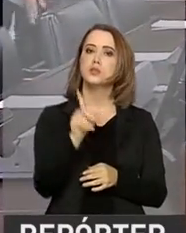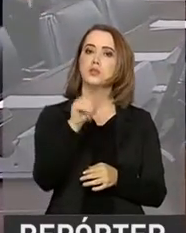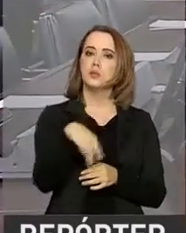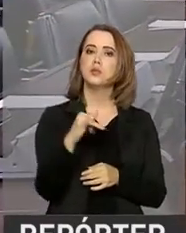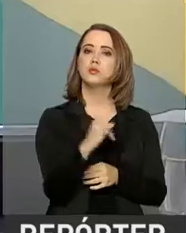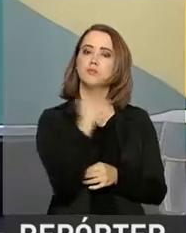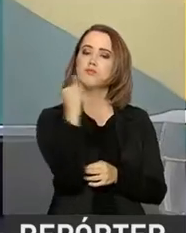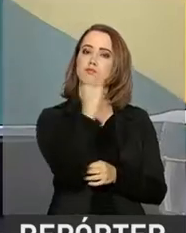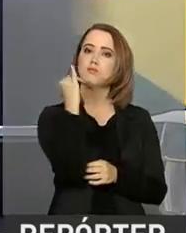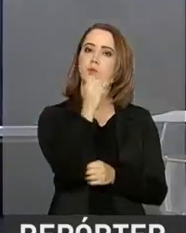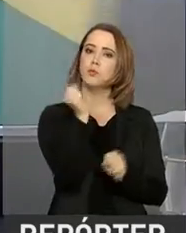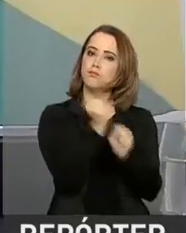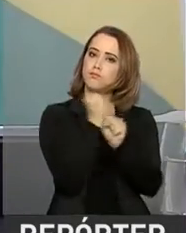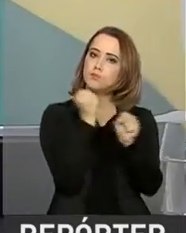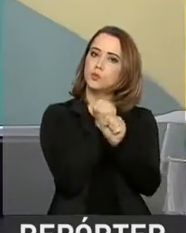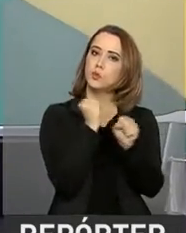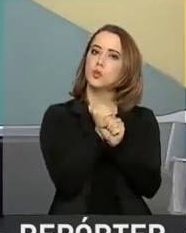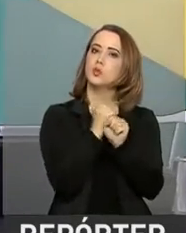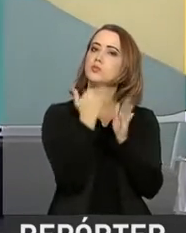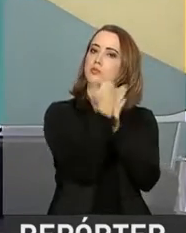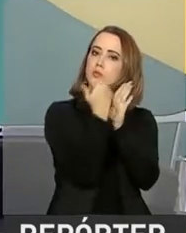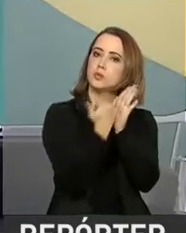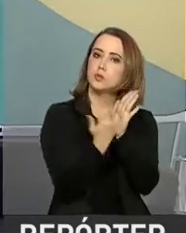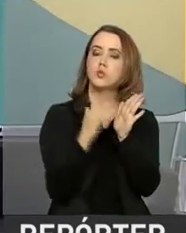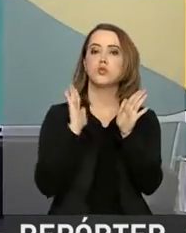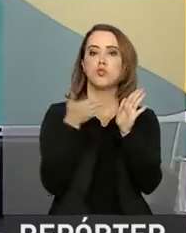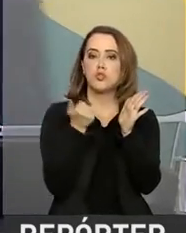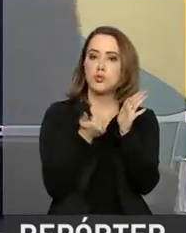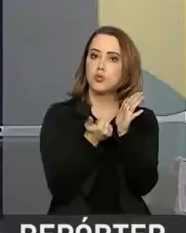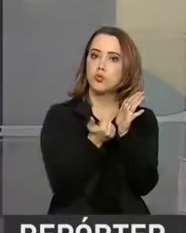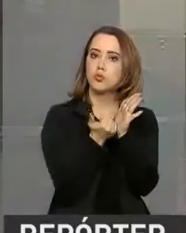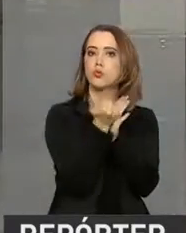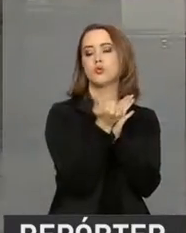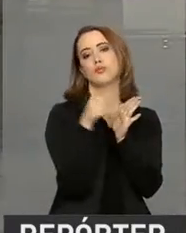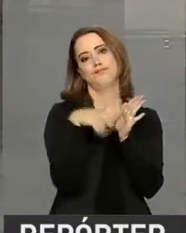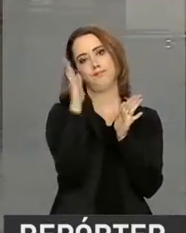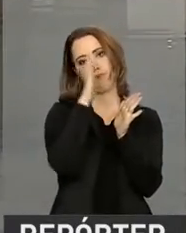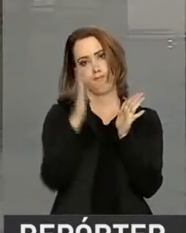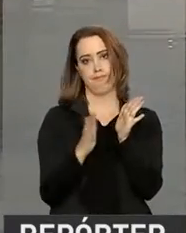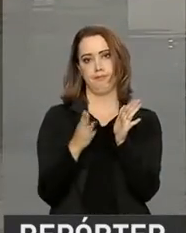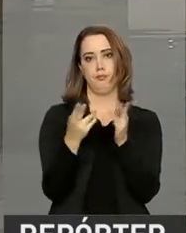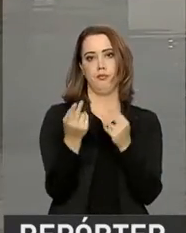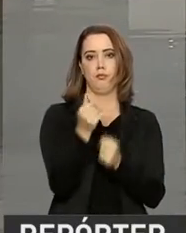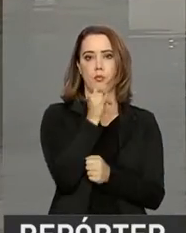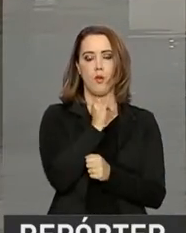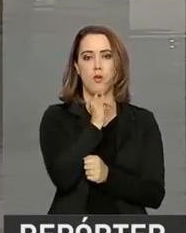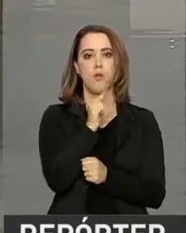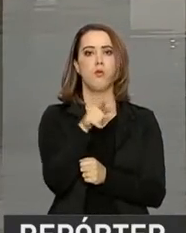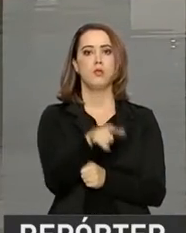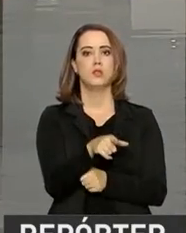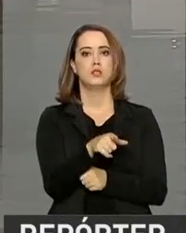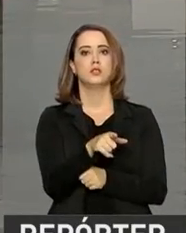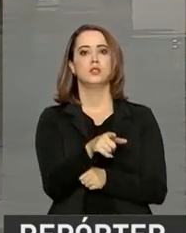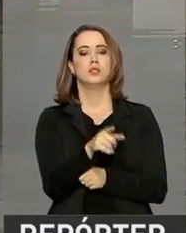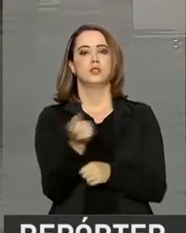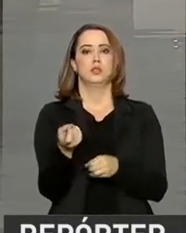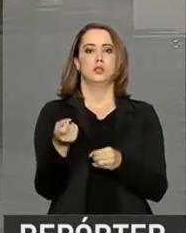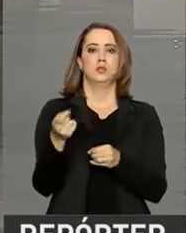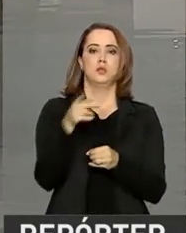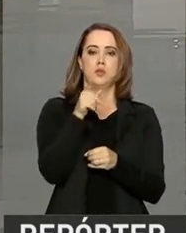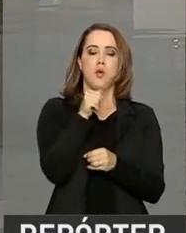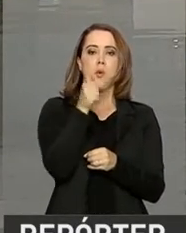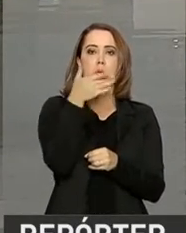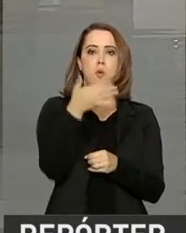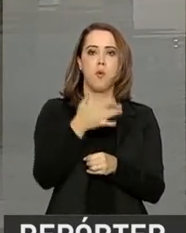para obras e projetos que já estão em andamento no país como por exemplo o de revitalização do rio são